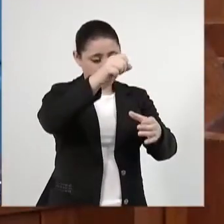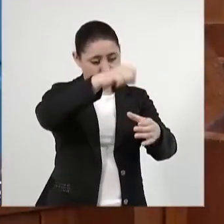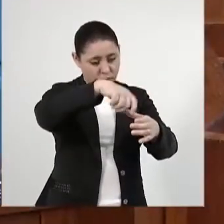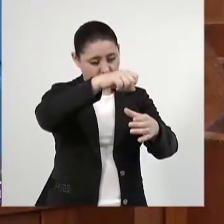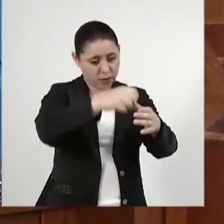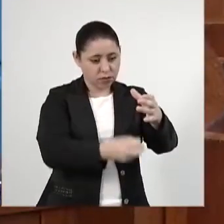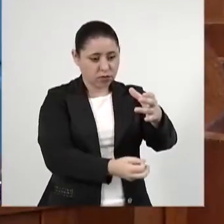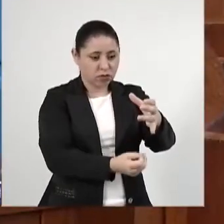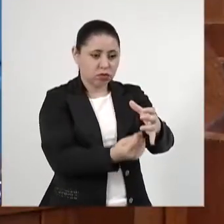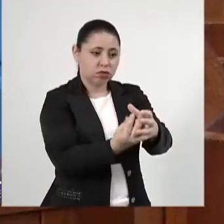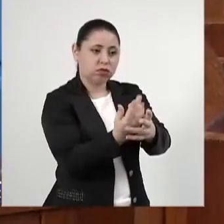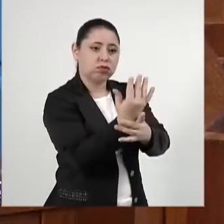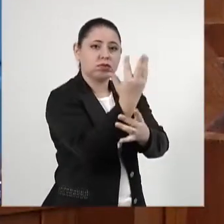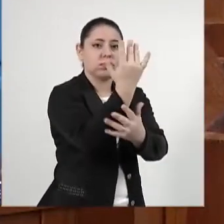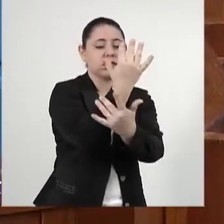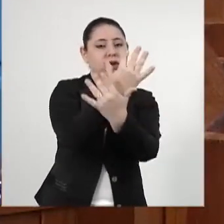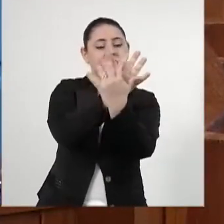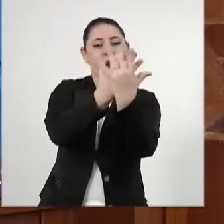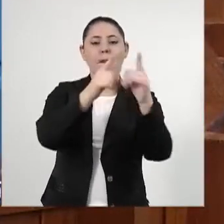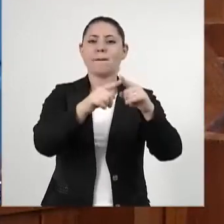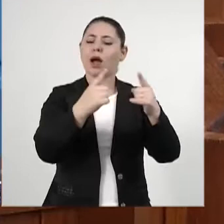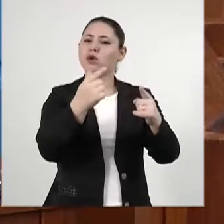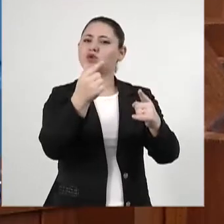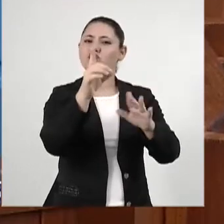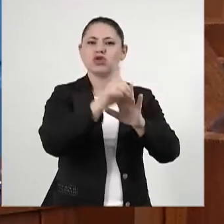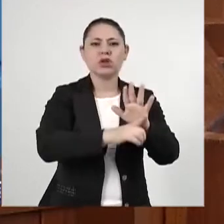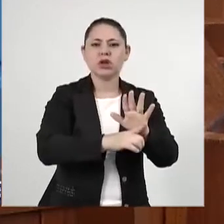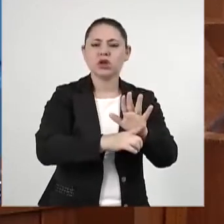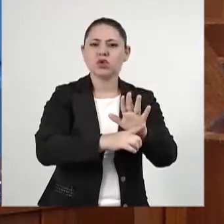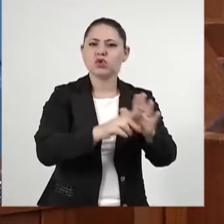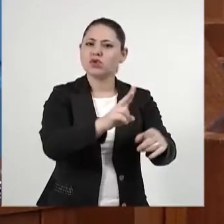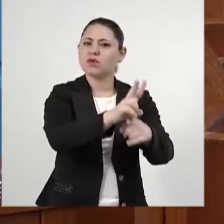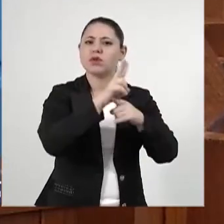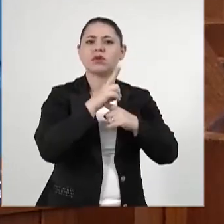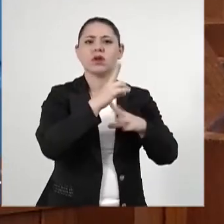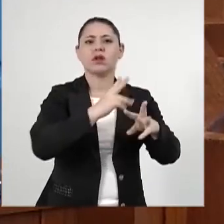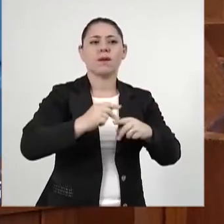eles não têm o direito de financiar a terra, porque eles não têm